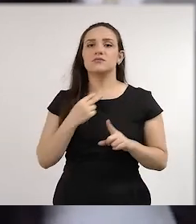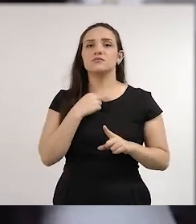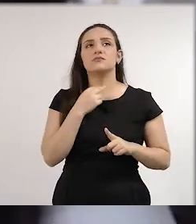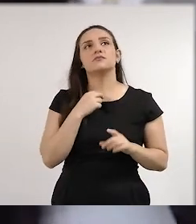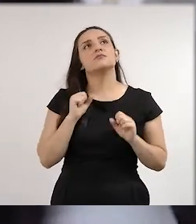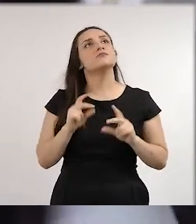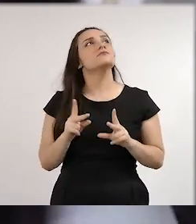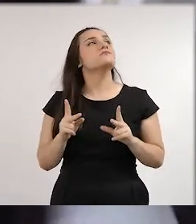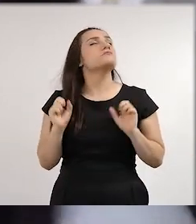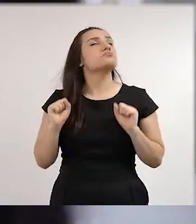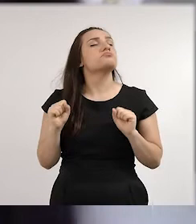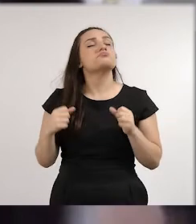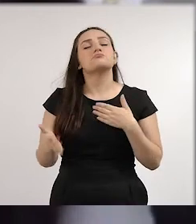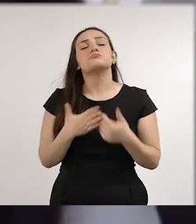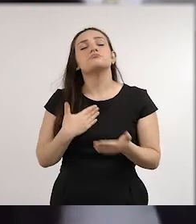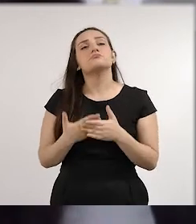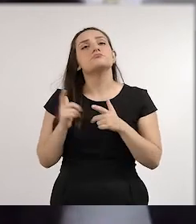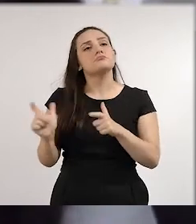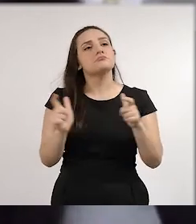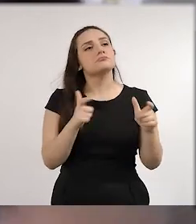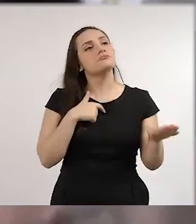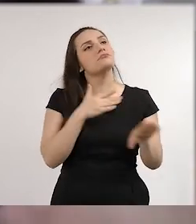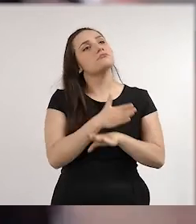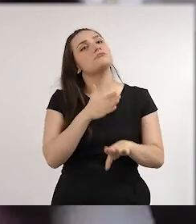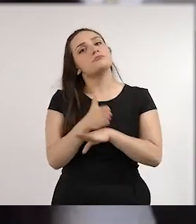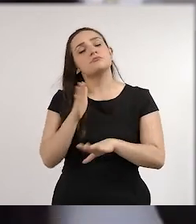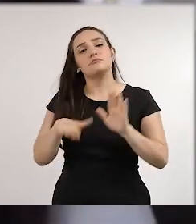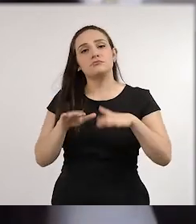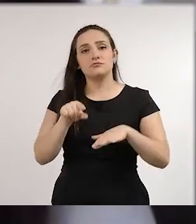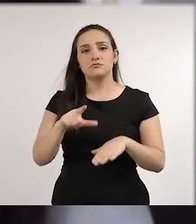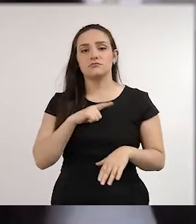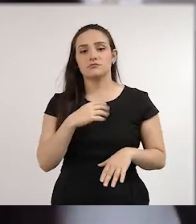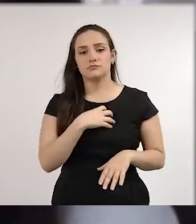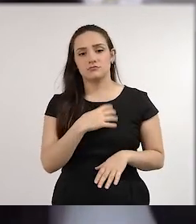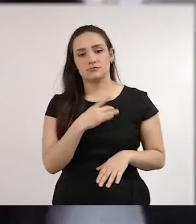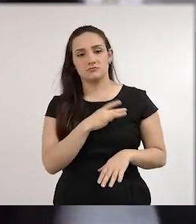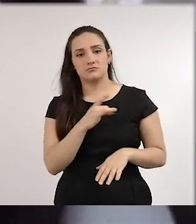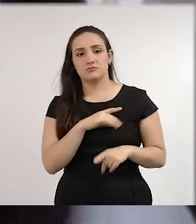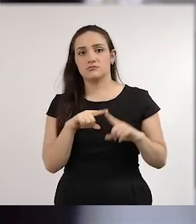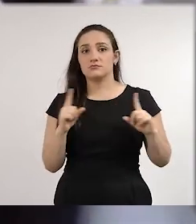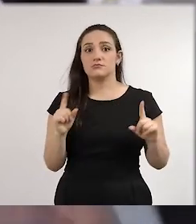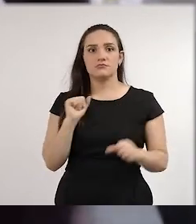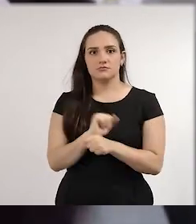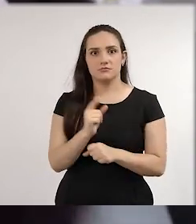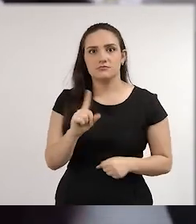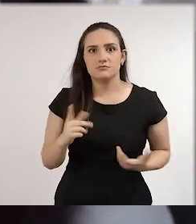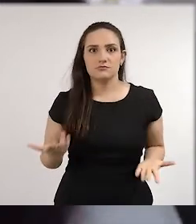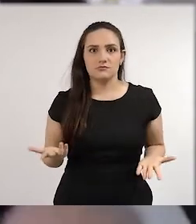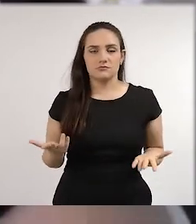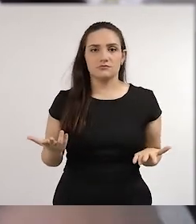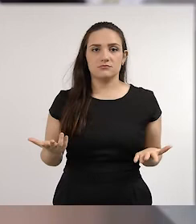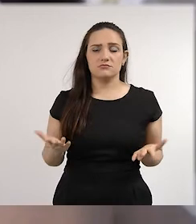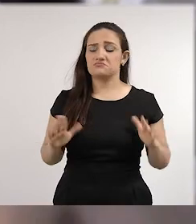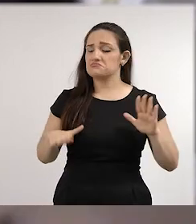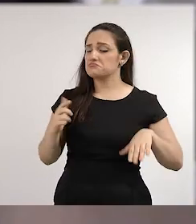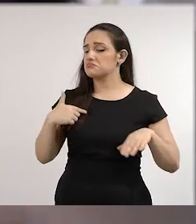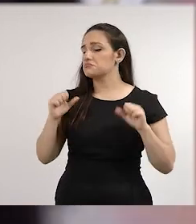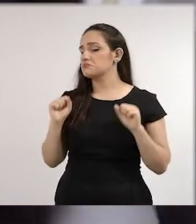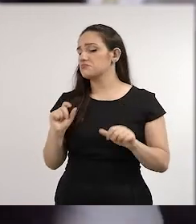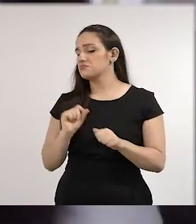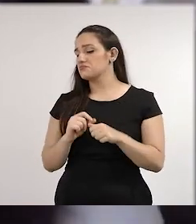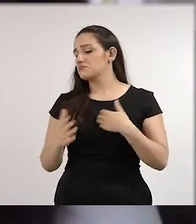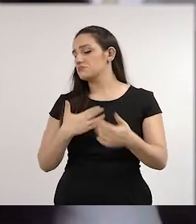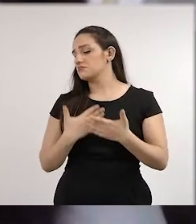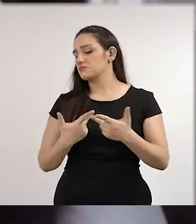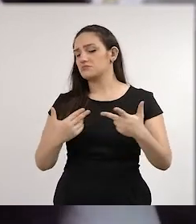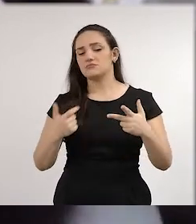exposição. Às vezes a gente tem medo, mas esse medo não limita, né? E aí eu faço tudo, eu vou para tudo